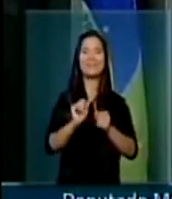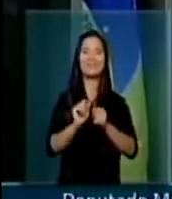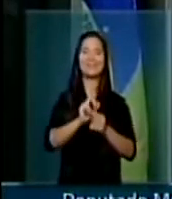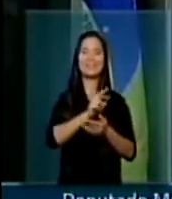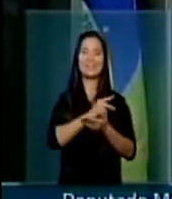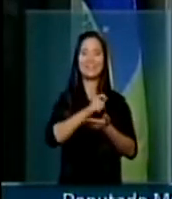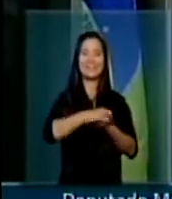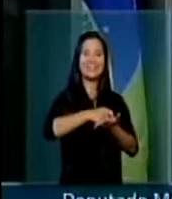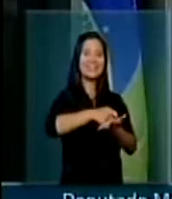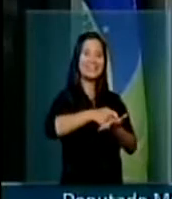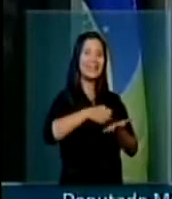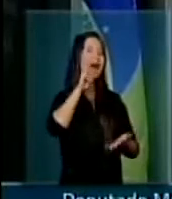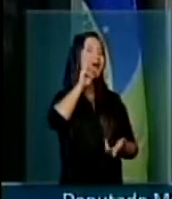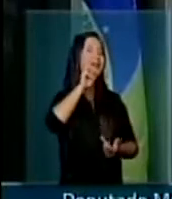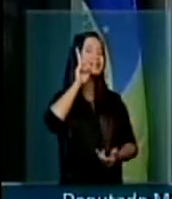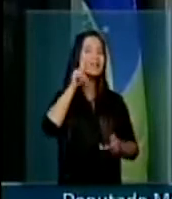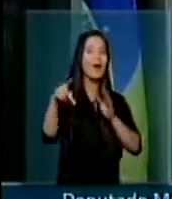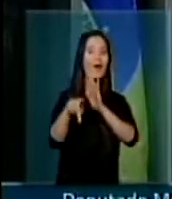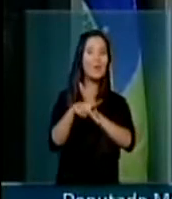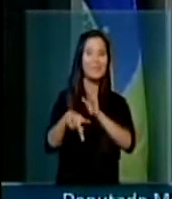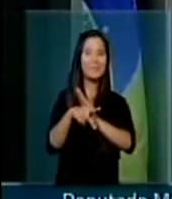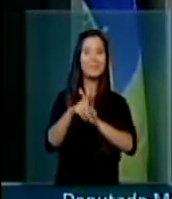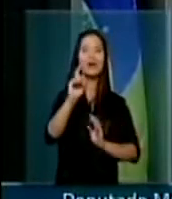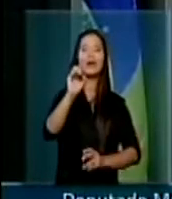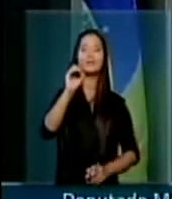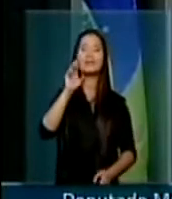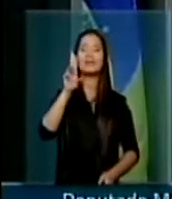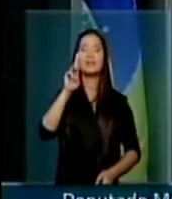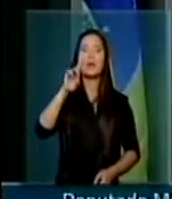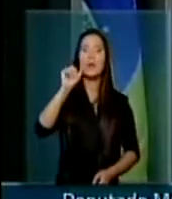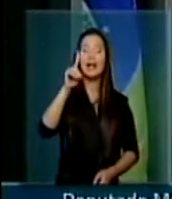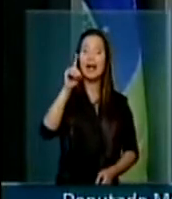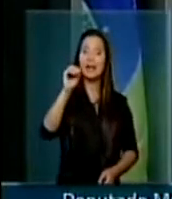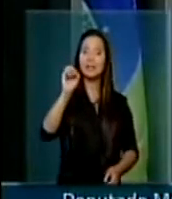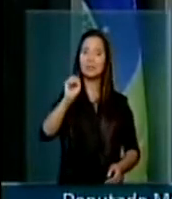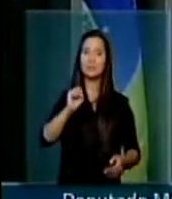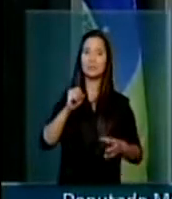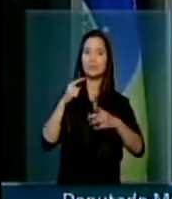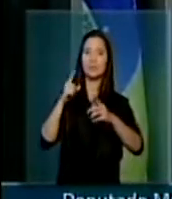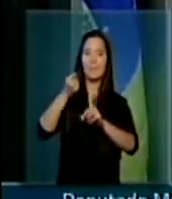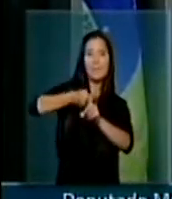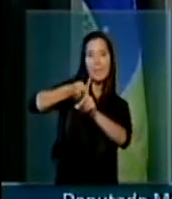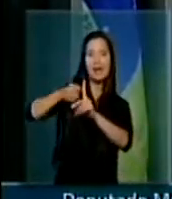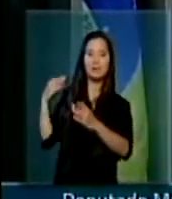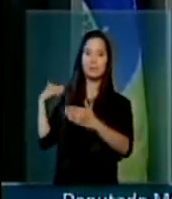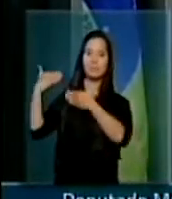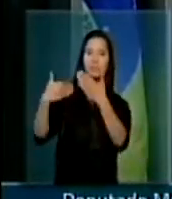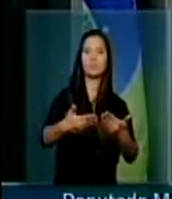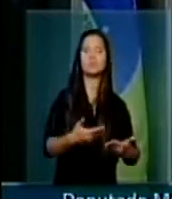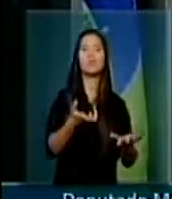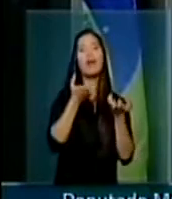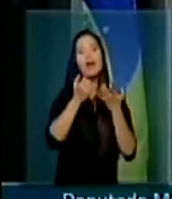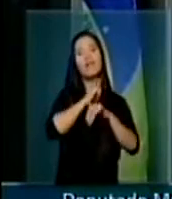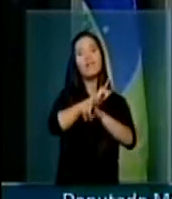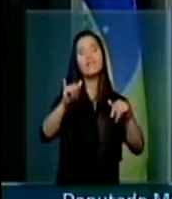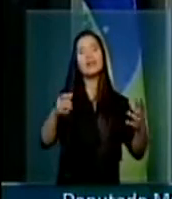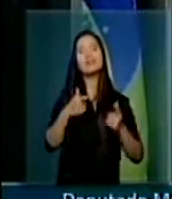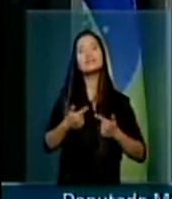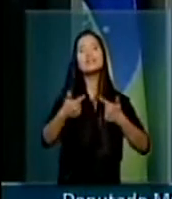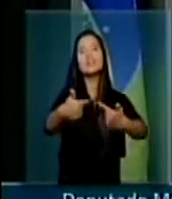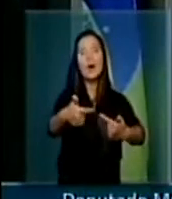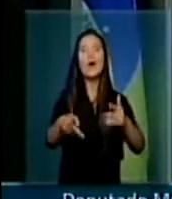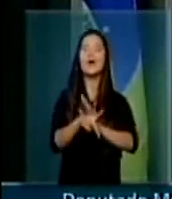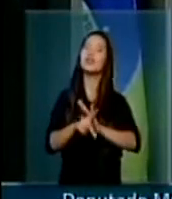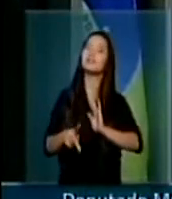agora em Dourados, pelo menos nos últimos meses. Queremos desejar sorte ao prefeito